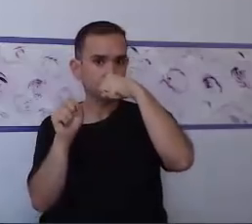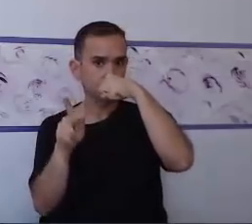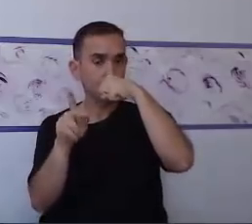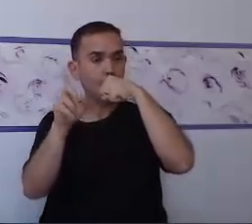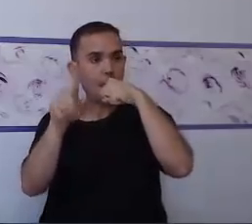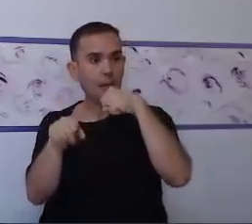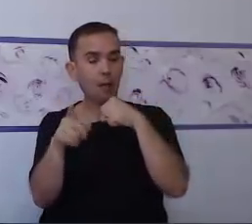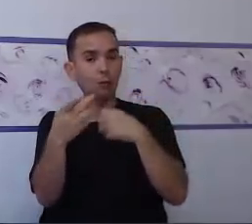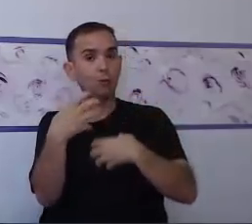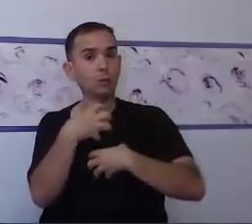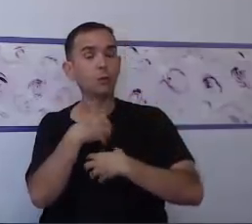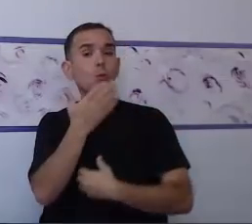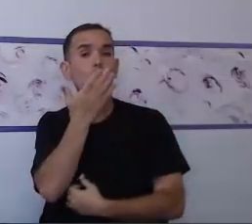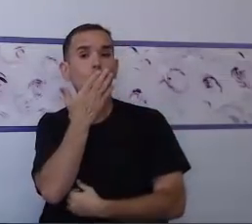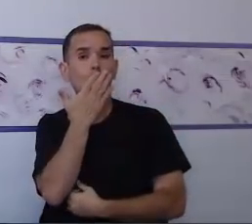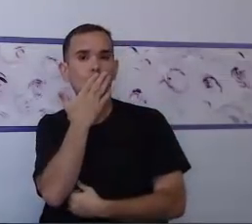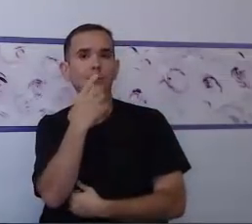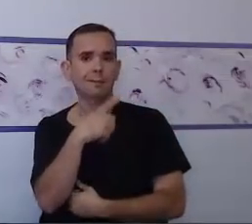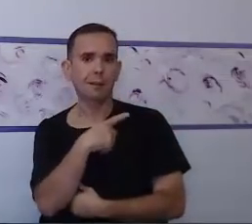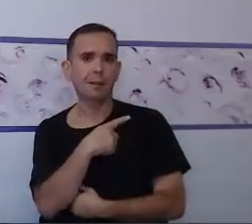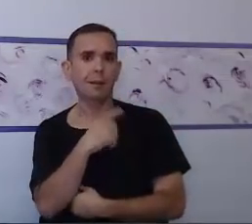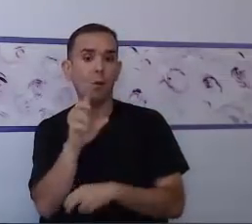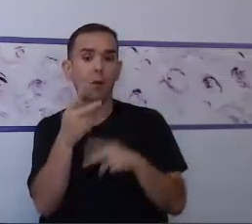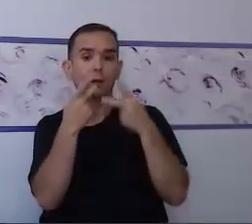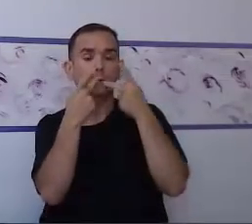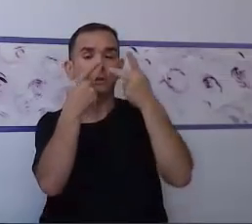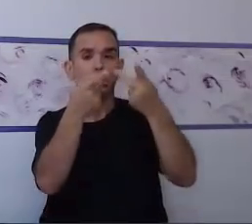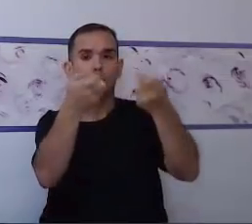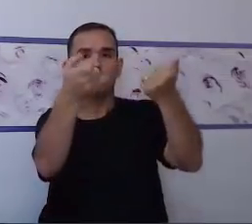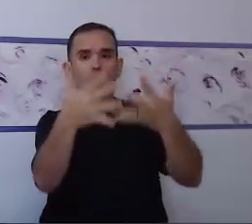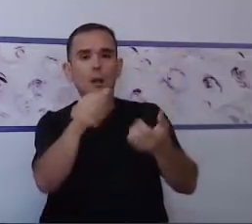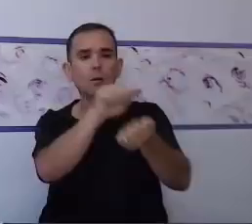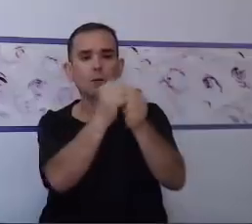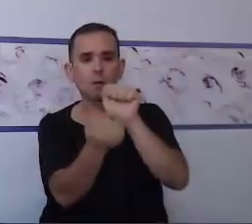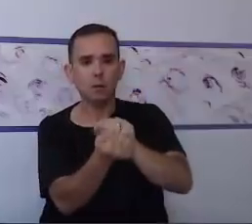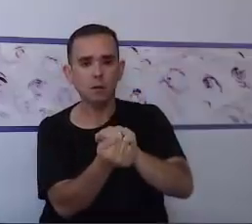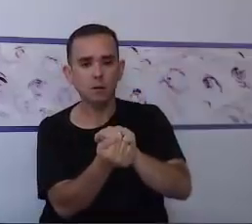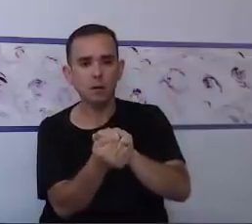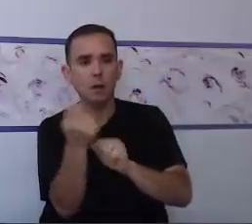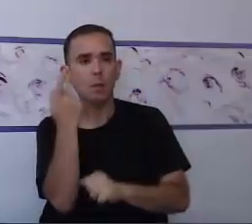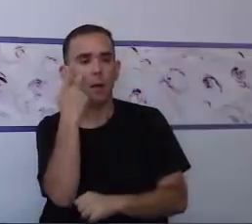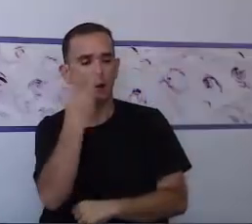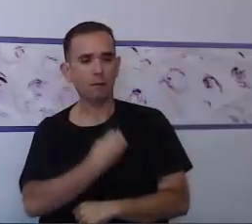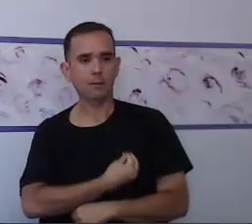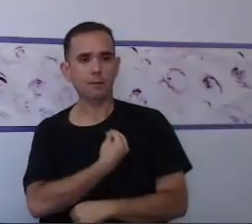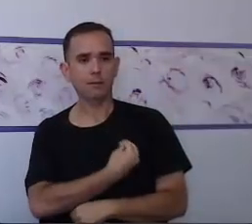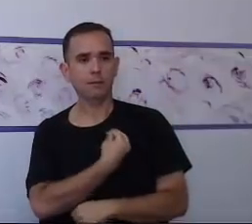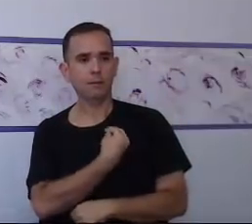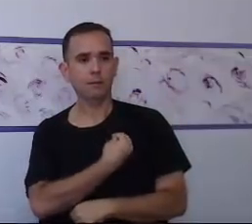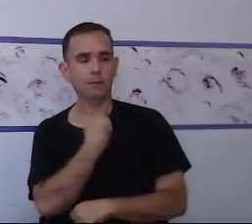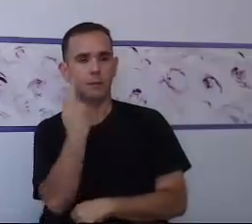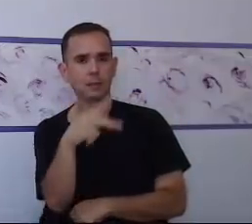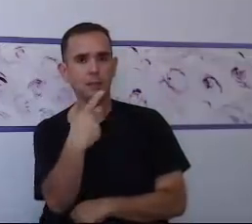é uma opção que a gente tem quando a gente fala em adaptação para a vida diária.